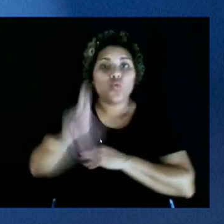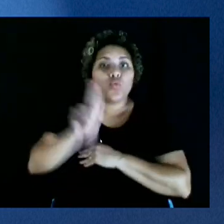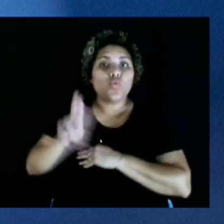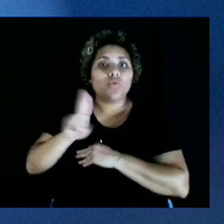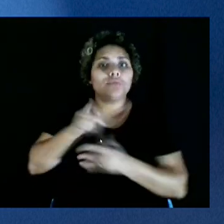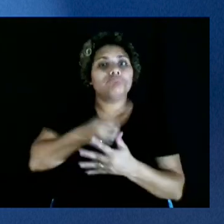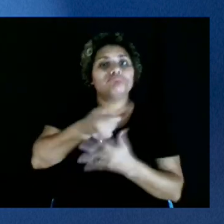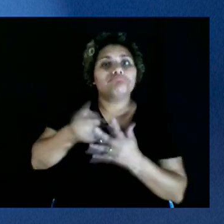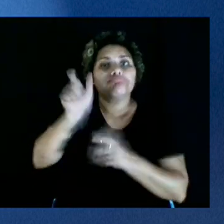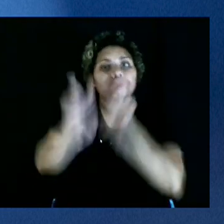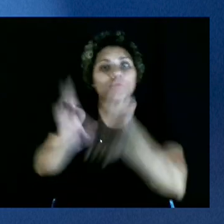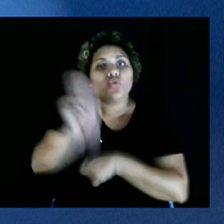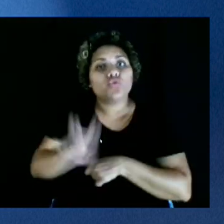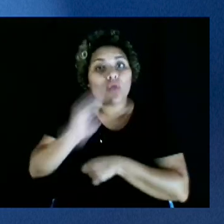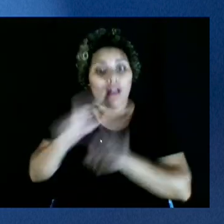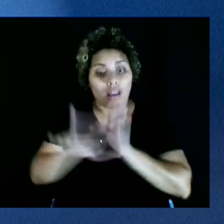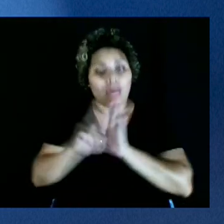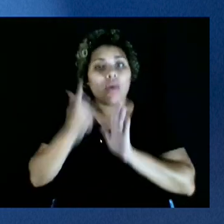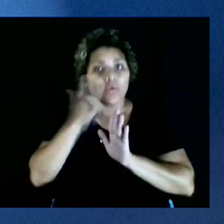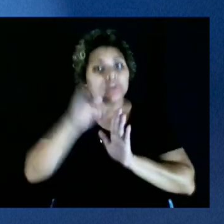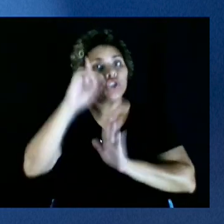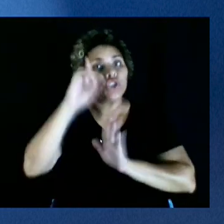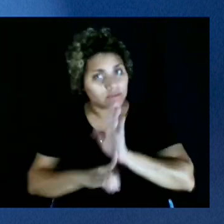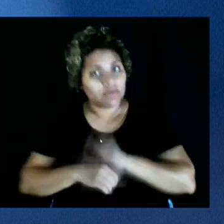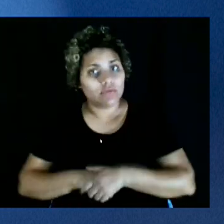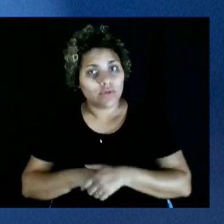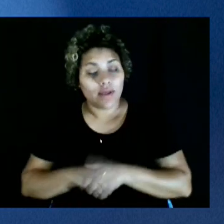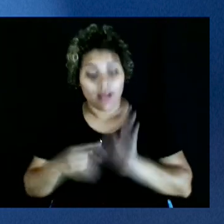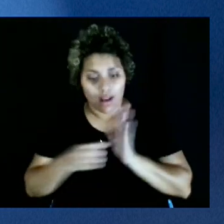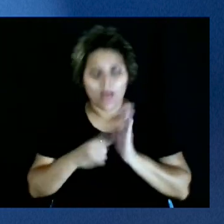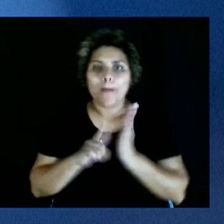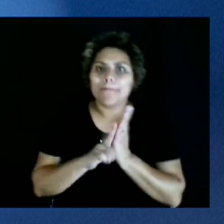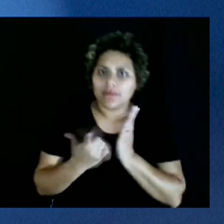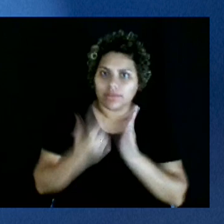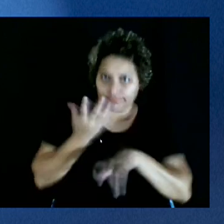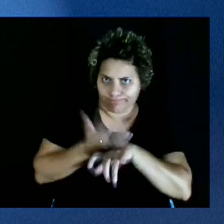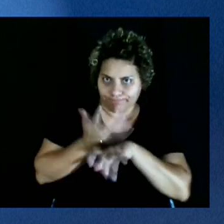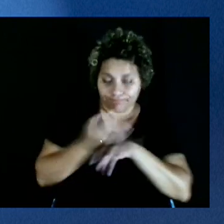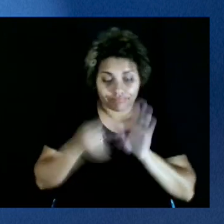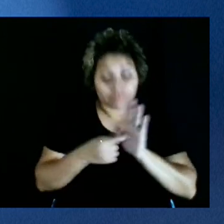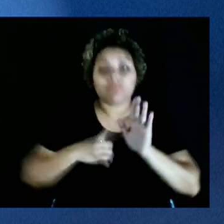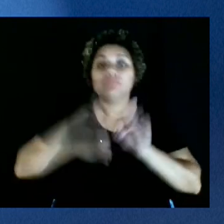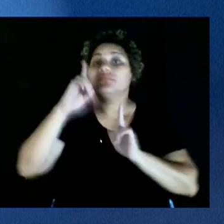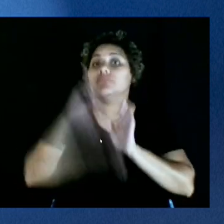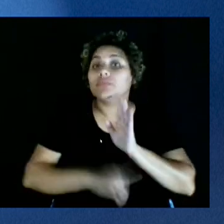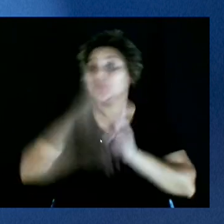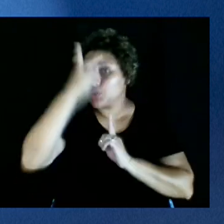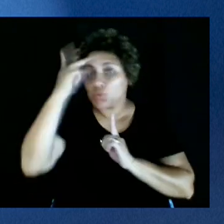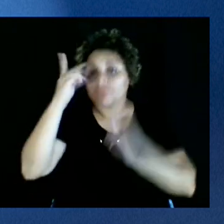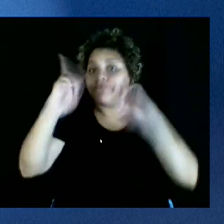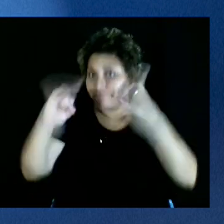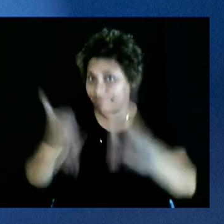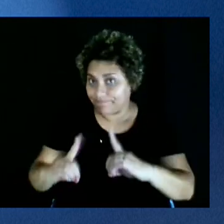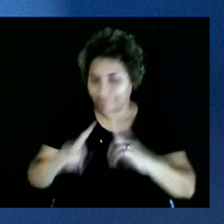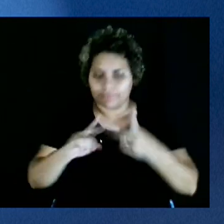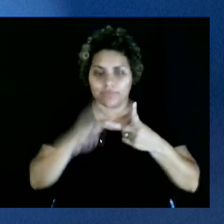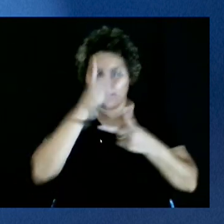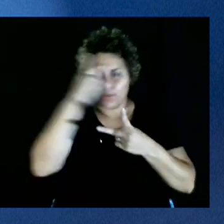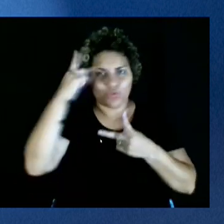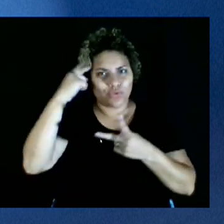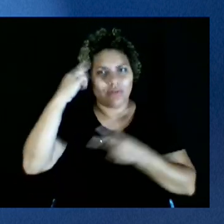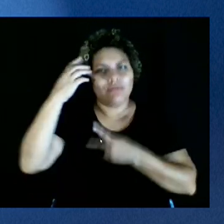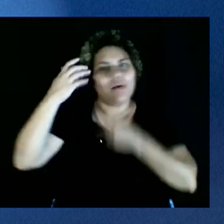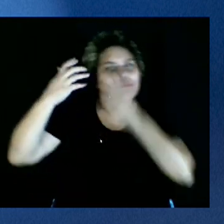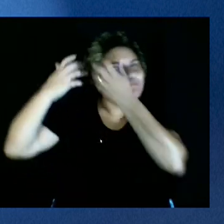têm direito. Pela matéria, tem direito ao benefício pessoas com deficiência, pessoas com paralisia cerebral ou portadores